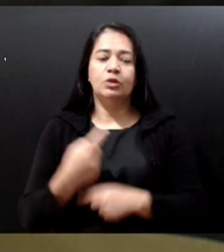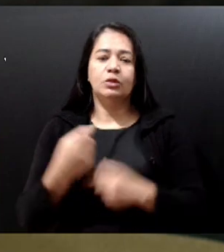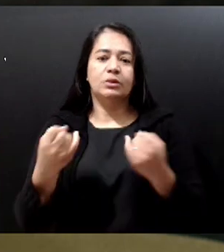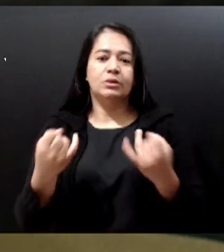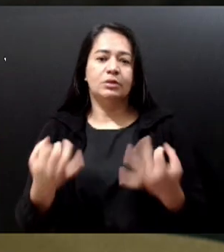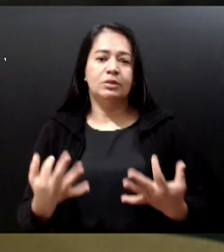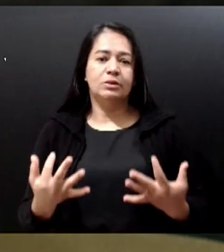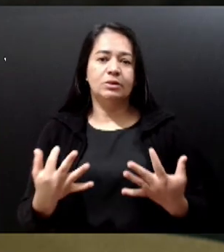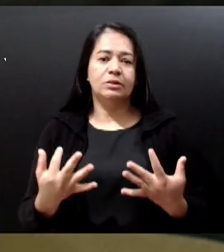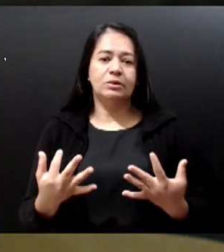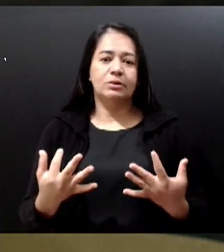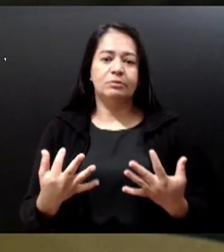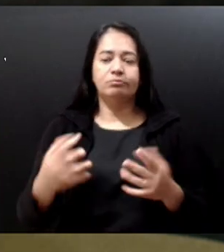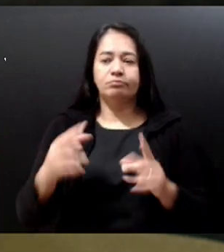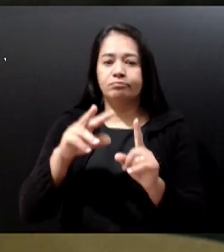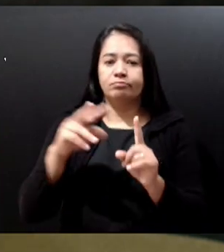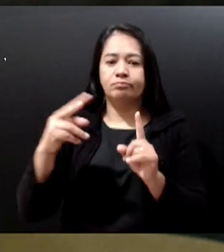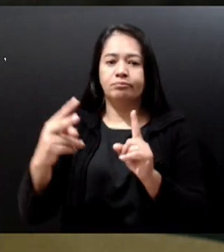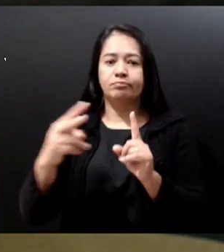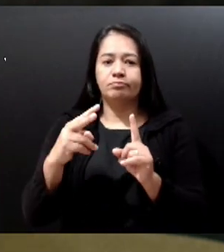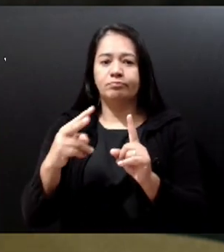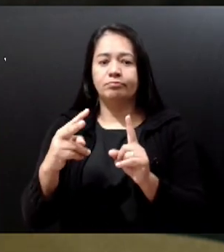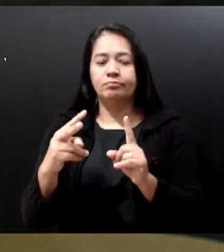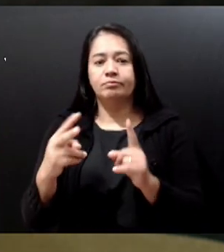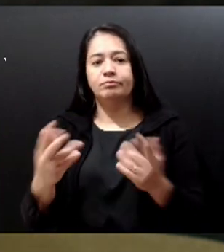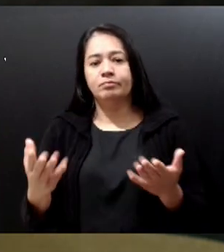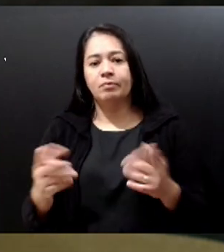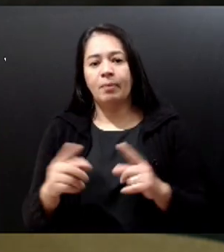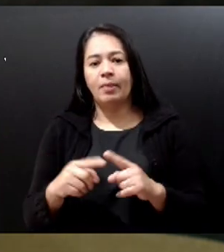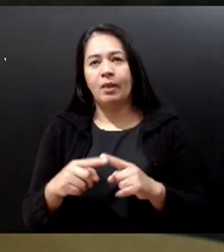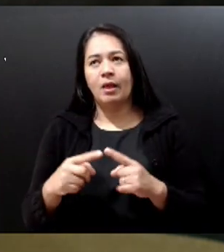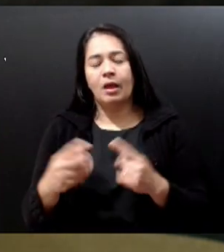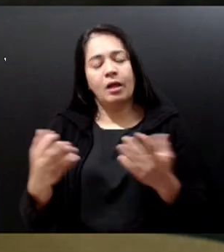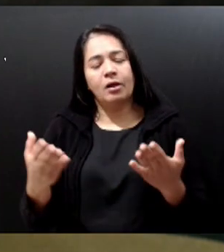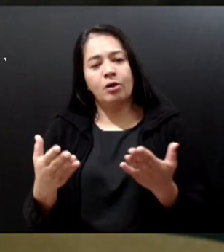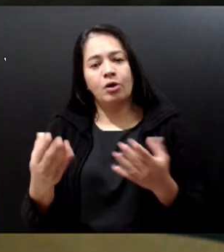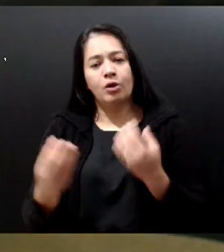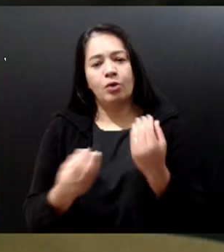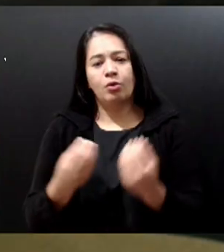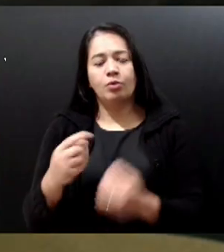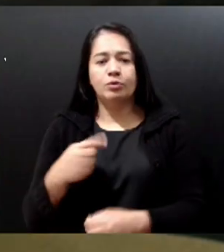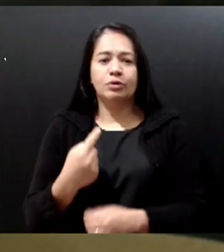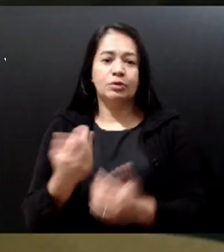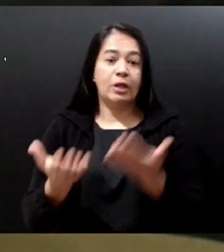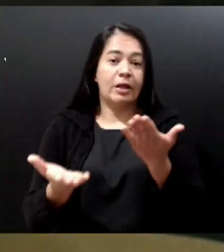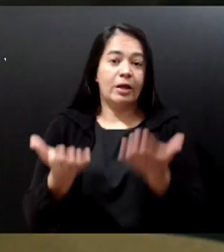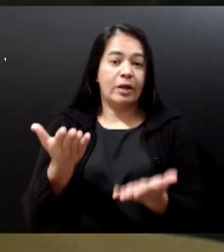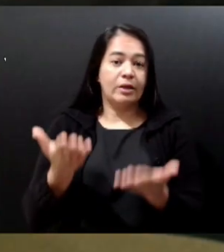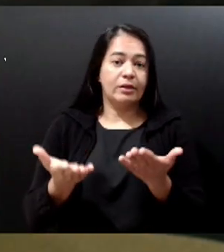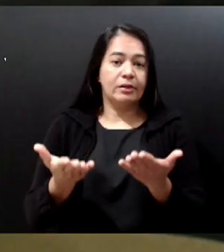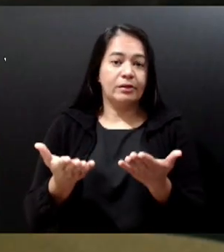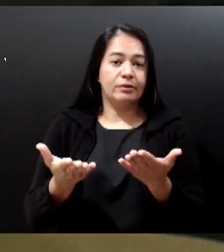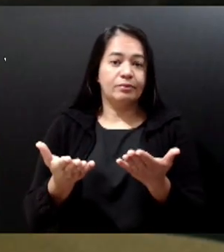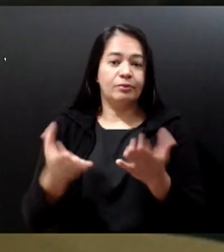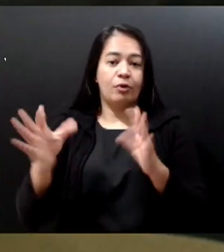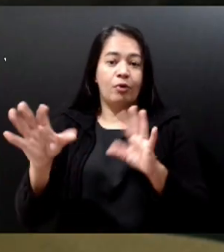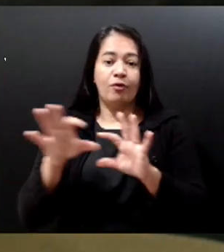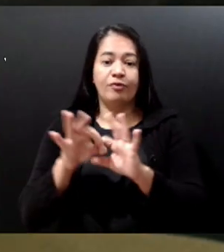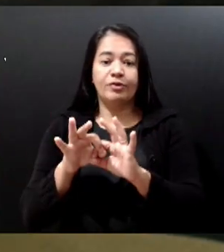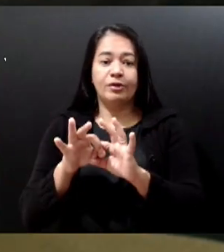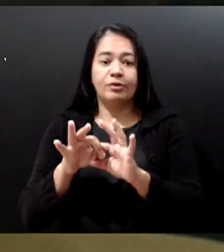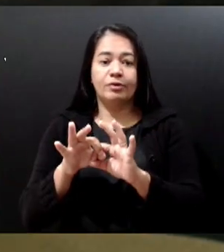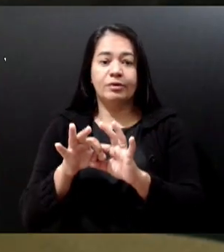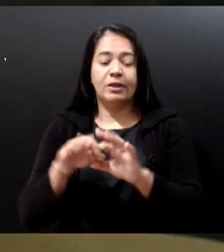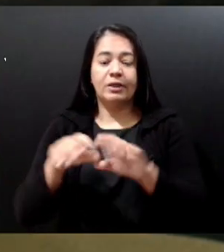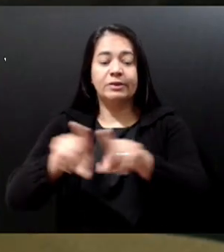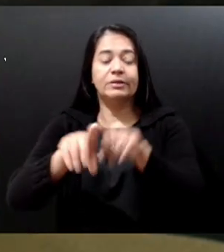acolhedora. Agora, como é que a gente equilibra o vínculo afetivo e a identidade dessa criança? Porque